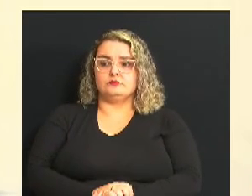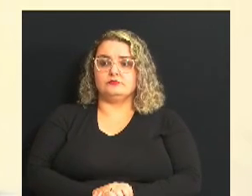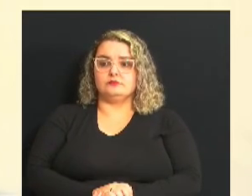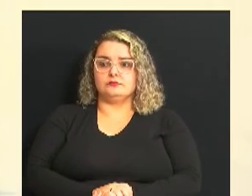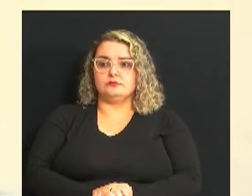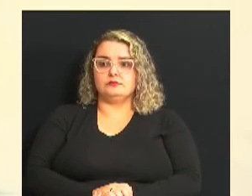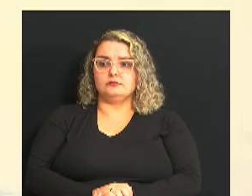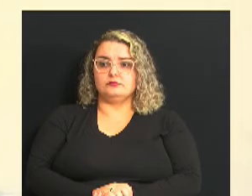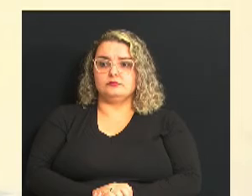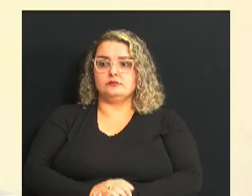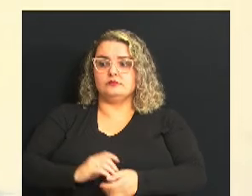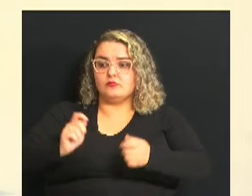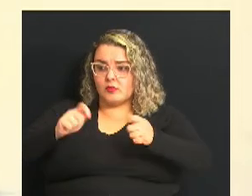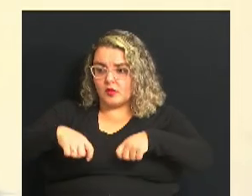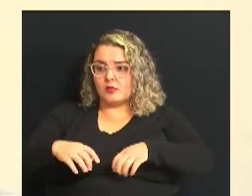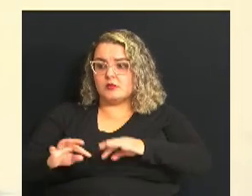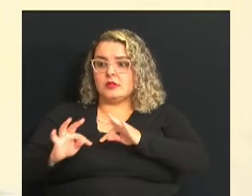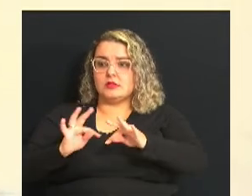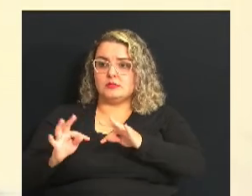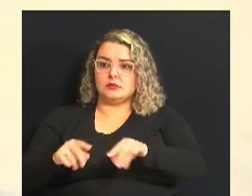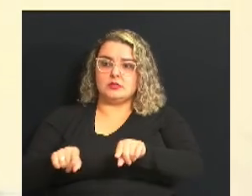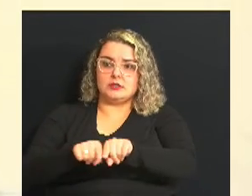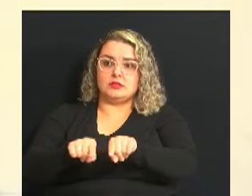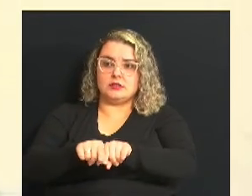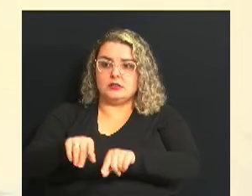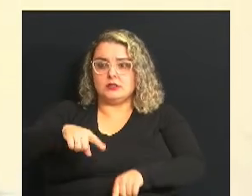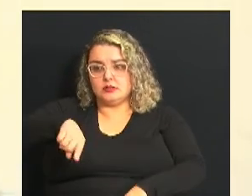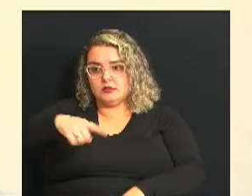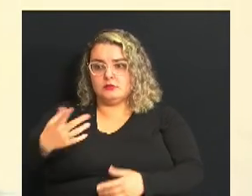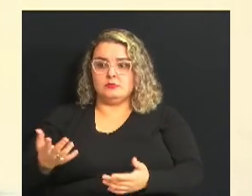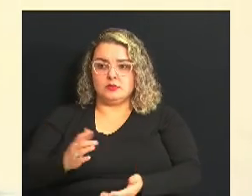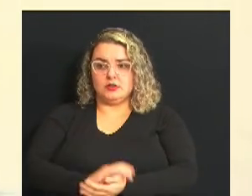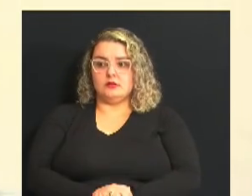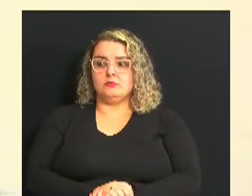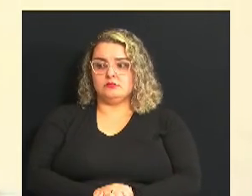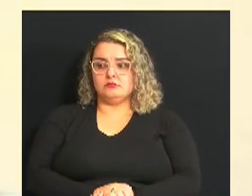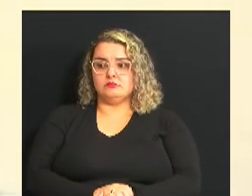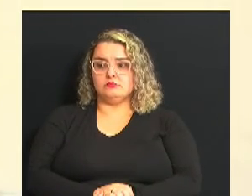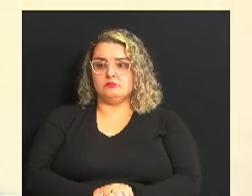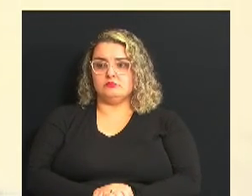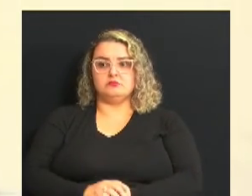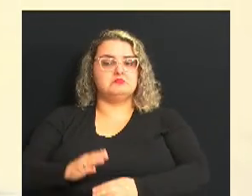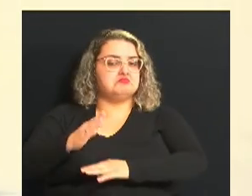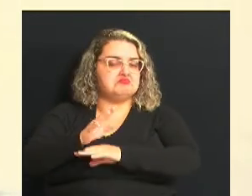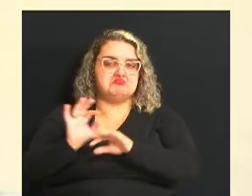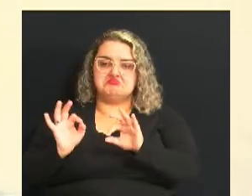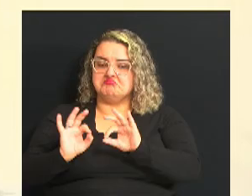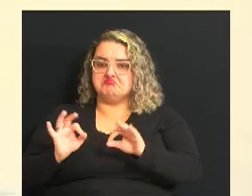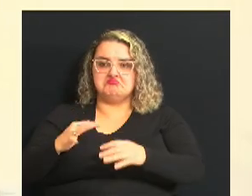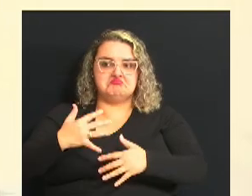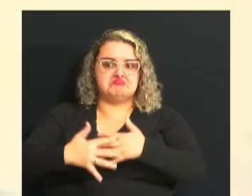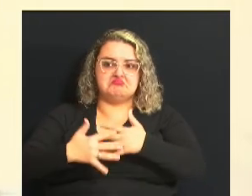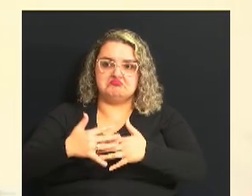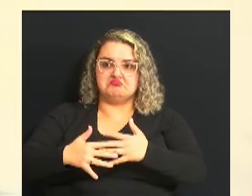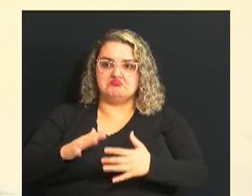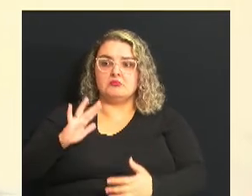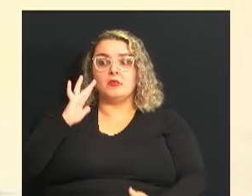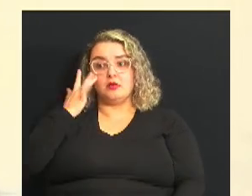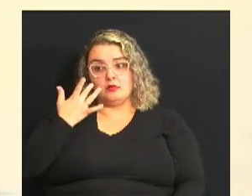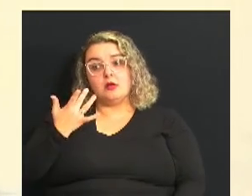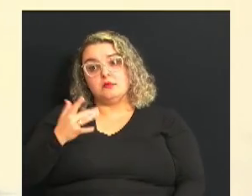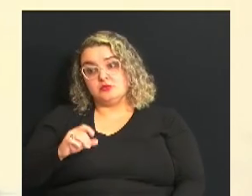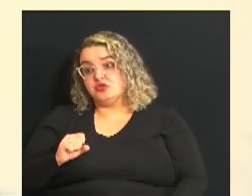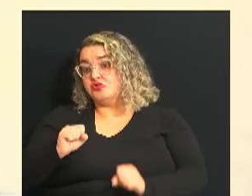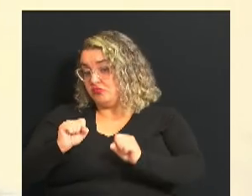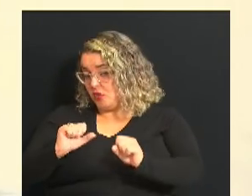a capacidade técnica deles também, né? E pela Câmara nós não temos nenhum impedimento. Na verdade, eu acho que é uma tendência, na